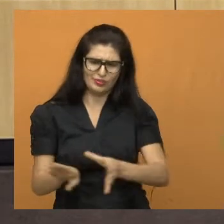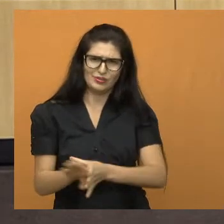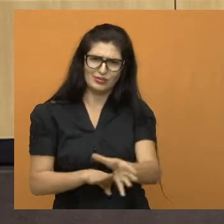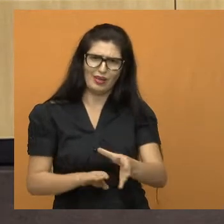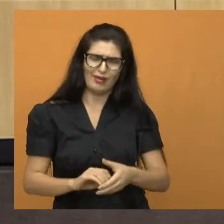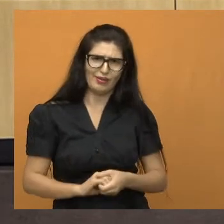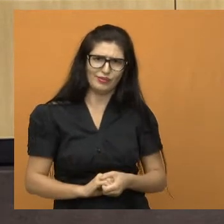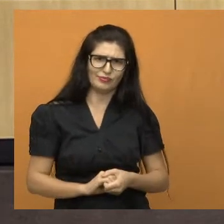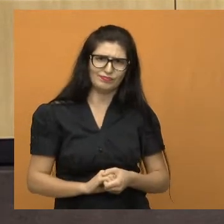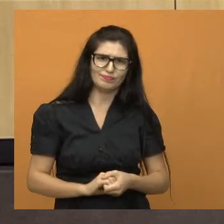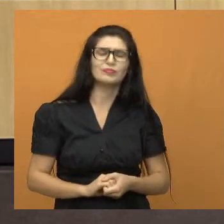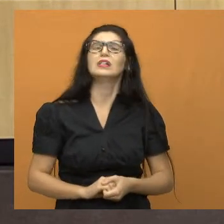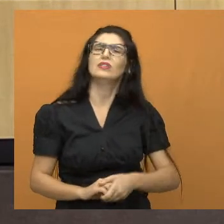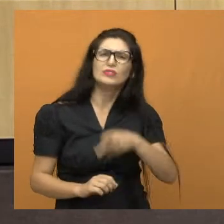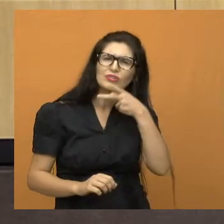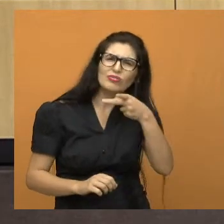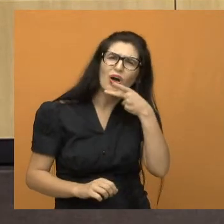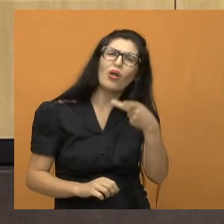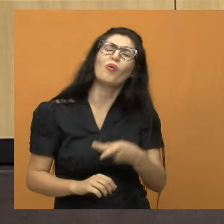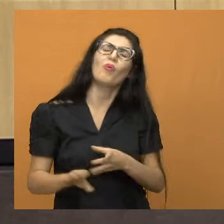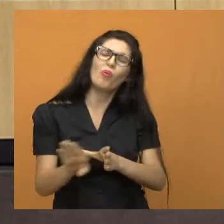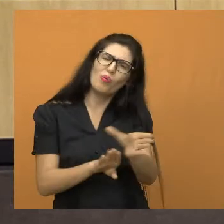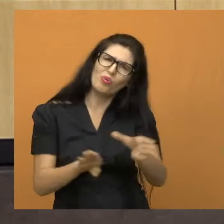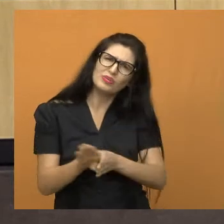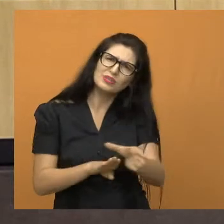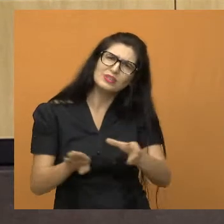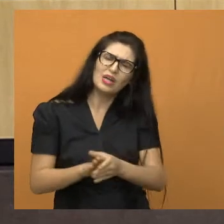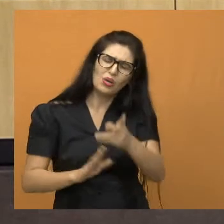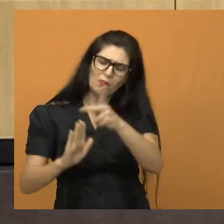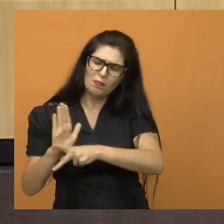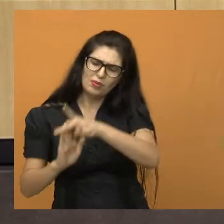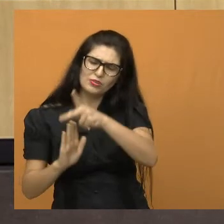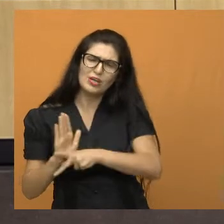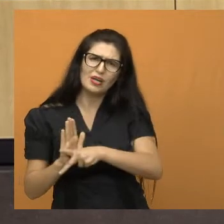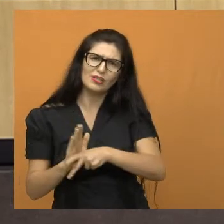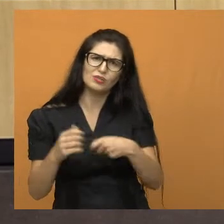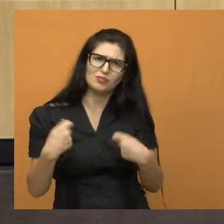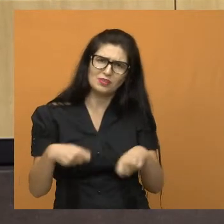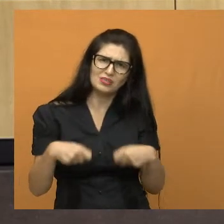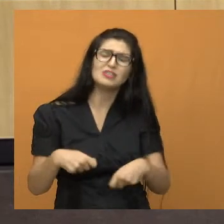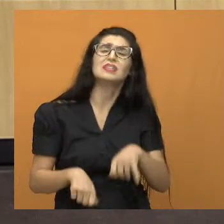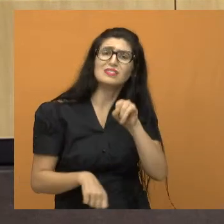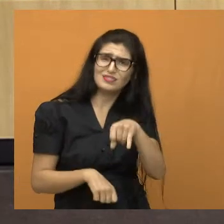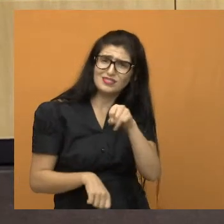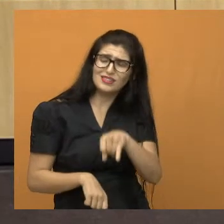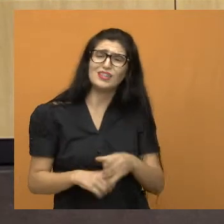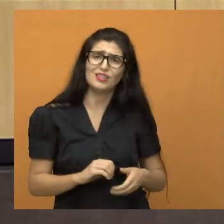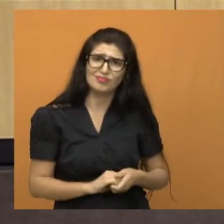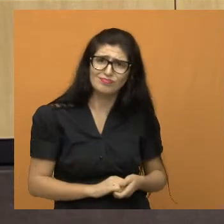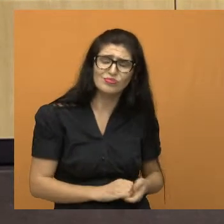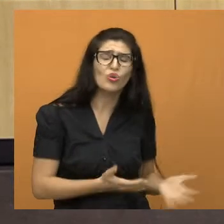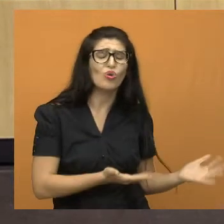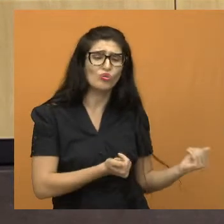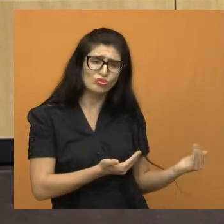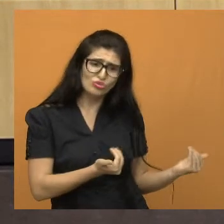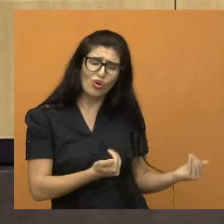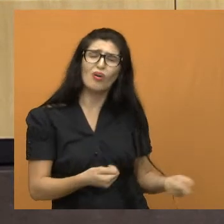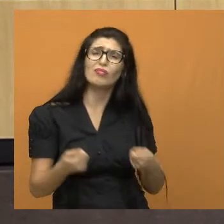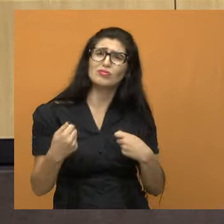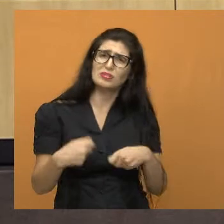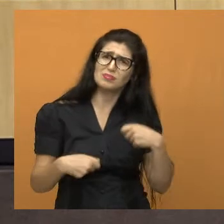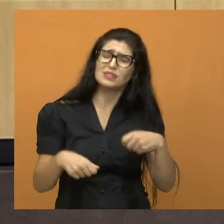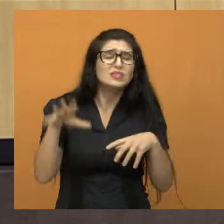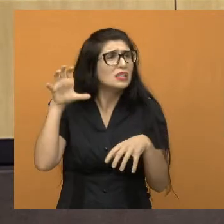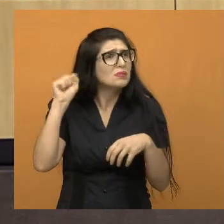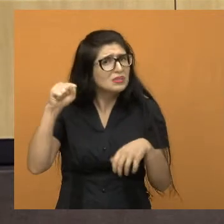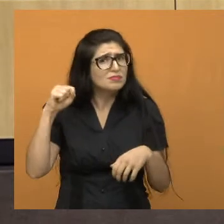investir em políticas públicas, nós precisamos dar vez e voz para a nossa juventude, até dentro da igreja também. Dentro